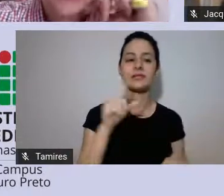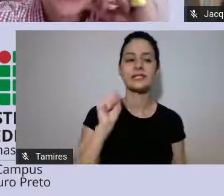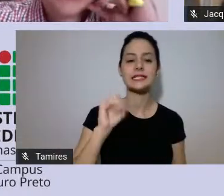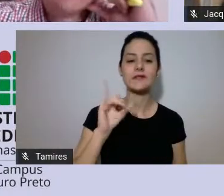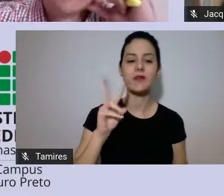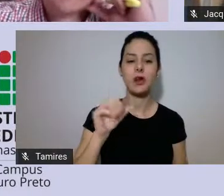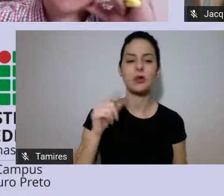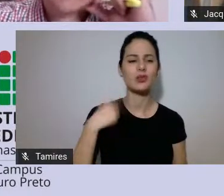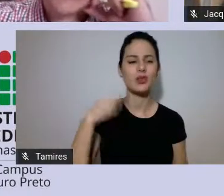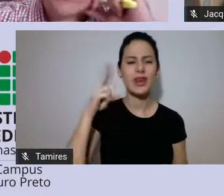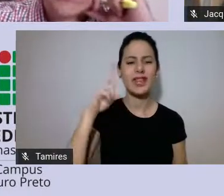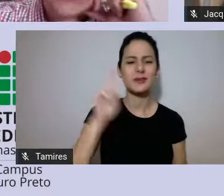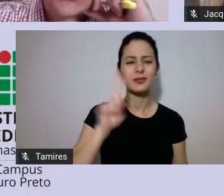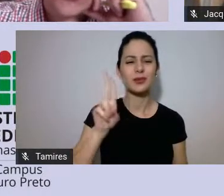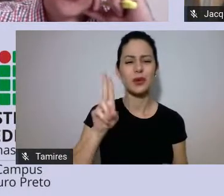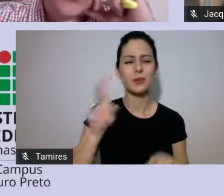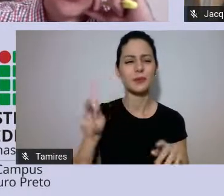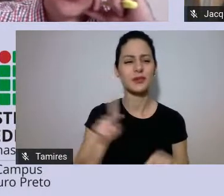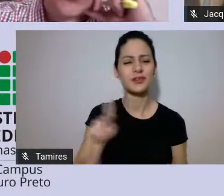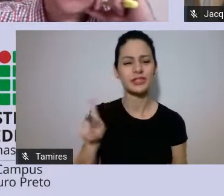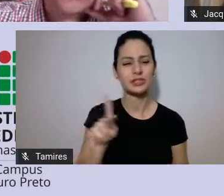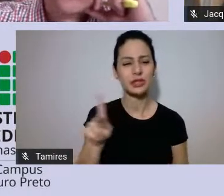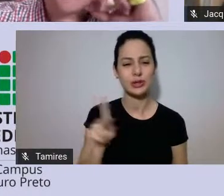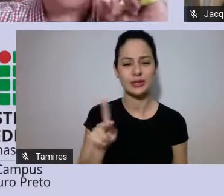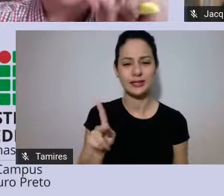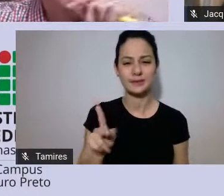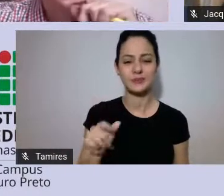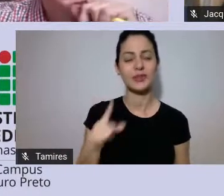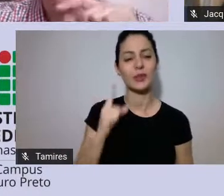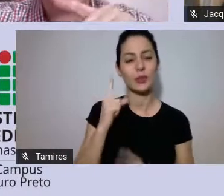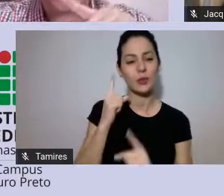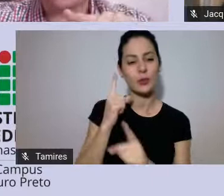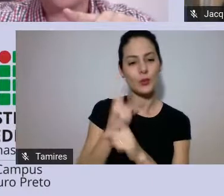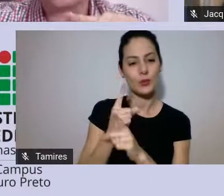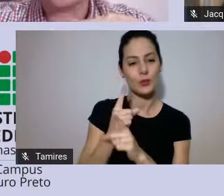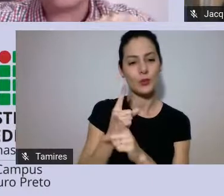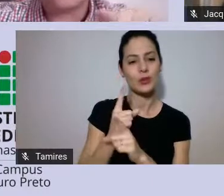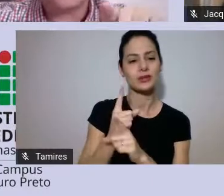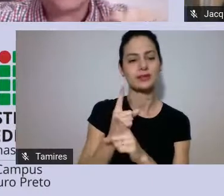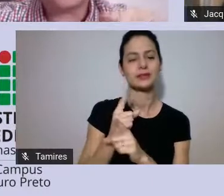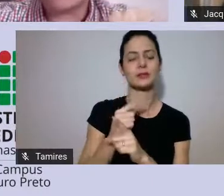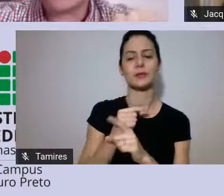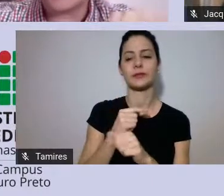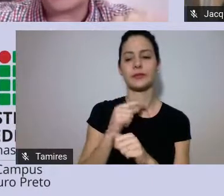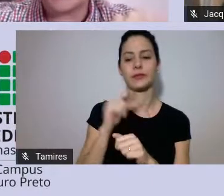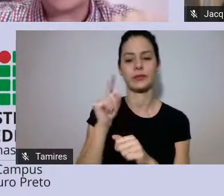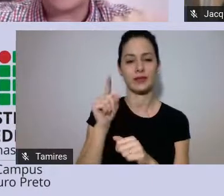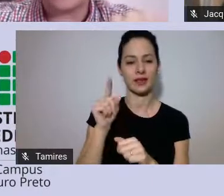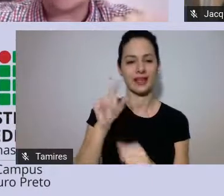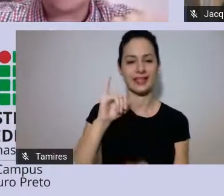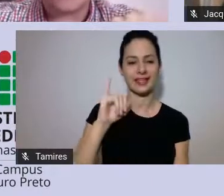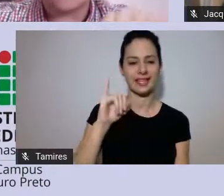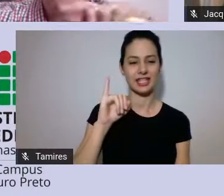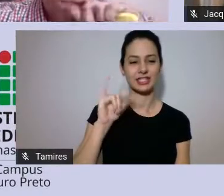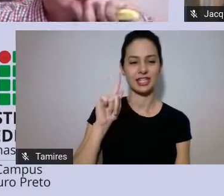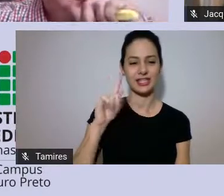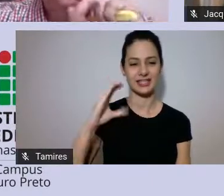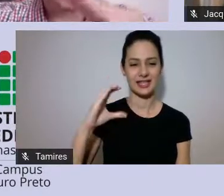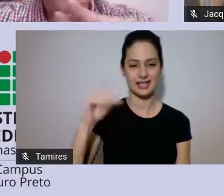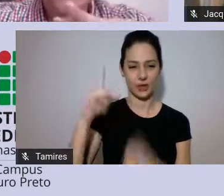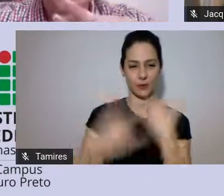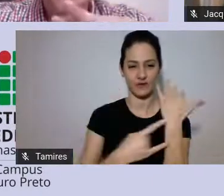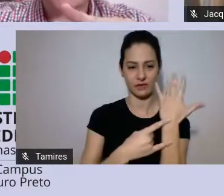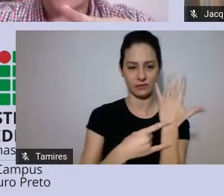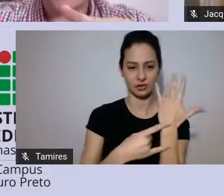professora, mas no encontro Sabores Geográficos, lá do IGC, da UFMG, de